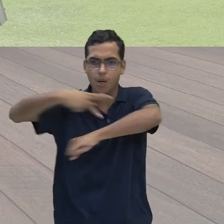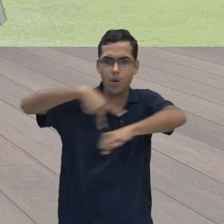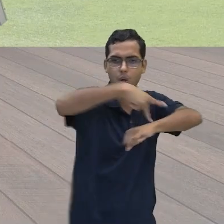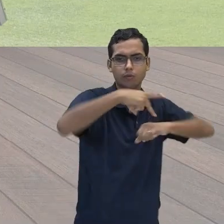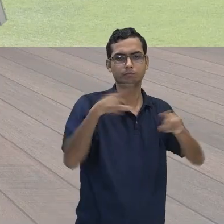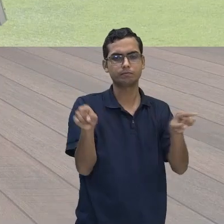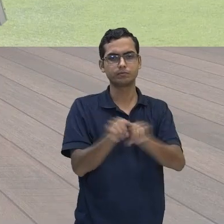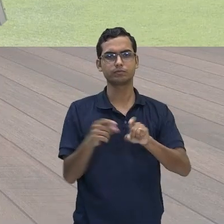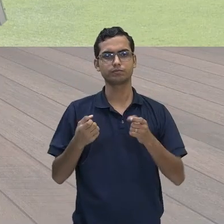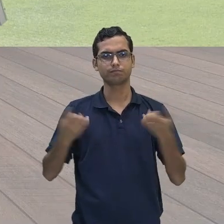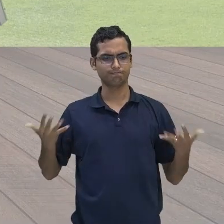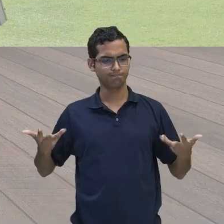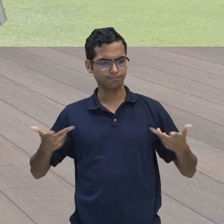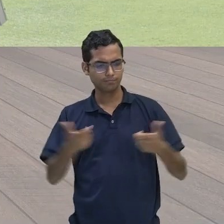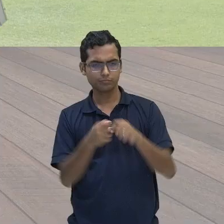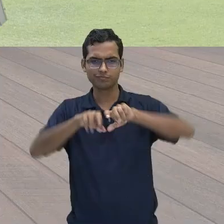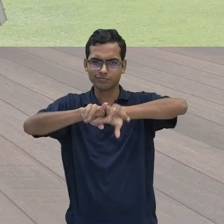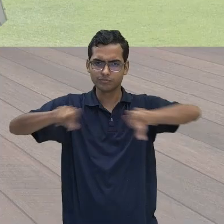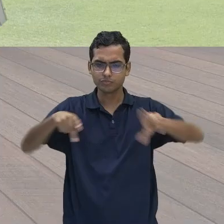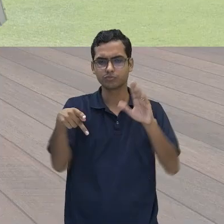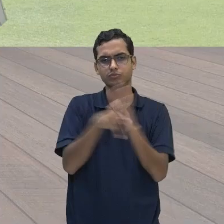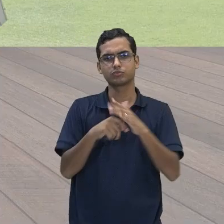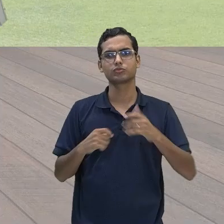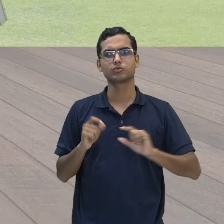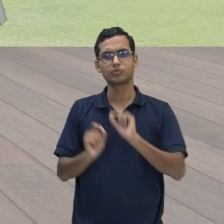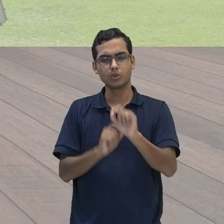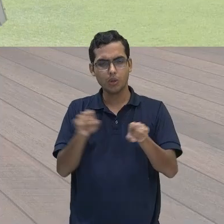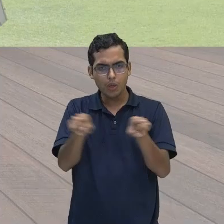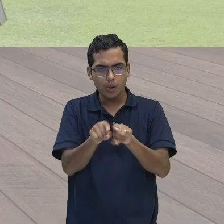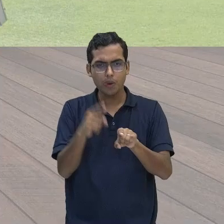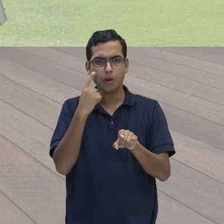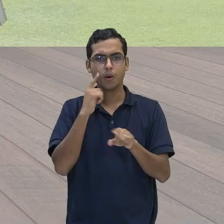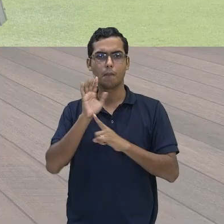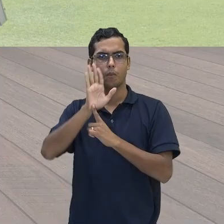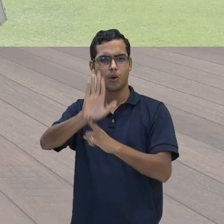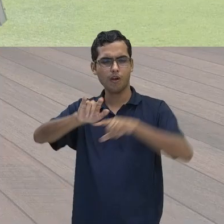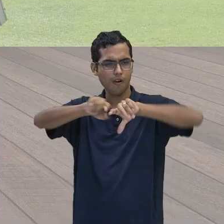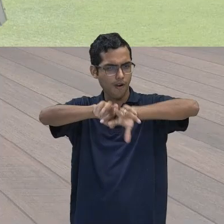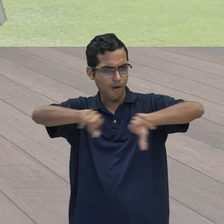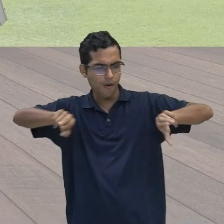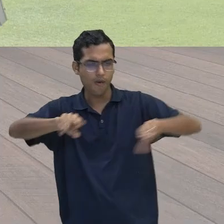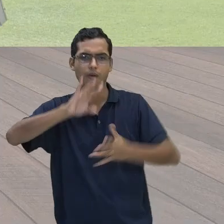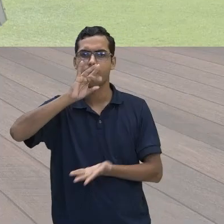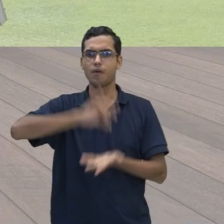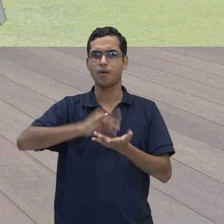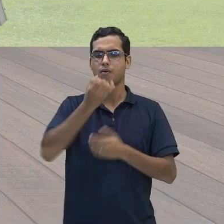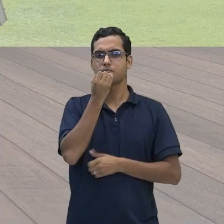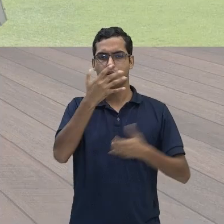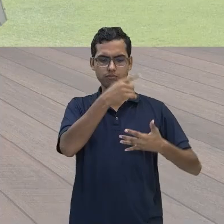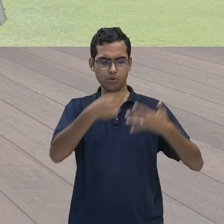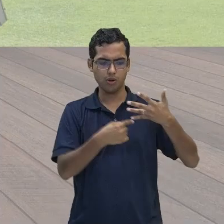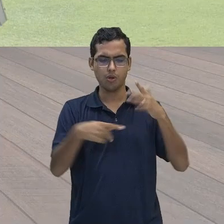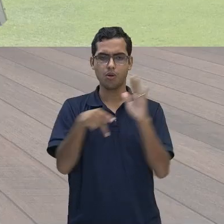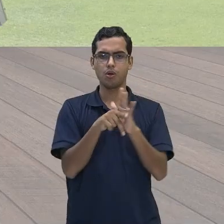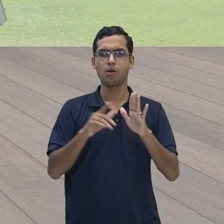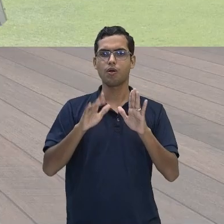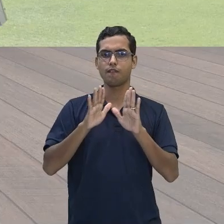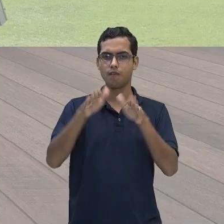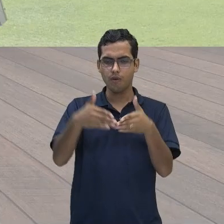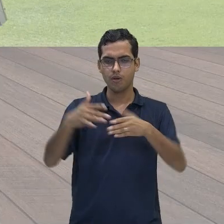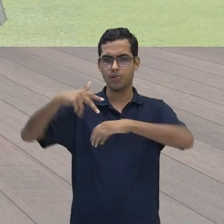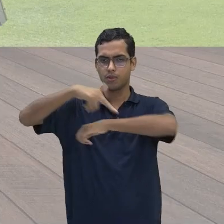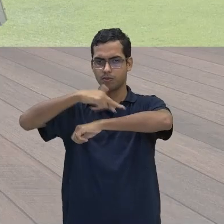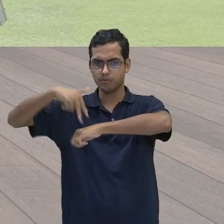de habilidade para apresentar coreografias variadas, com foco nos benefícios da ginástica para a vida